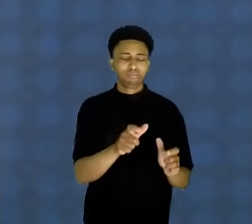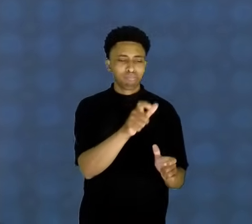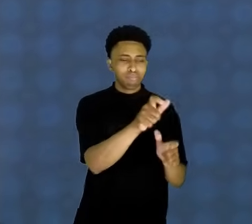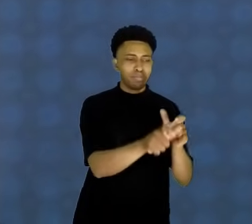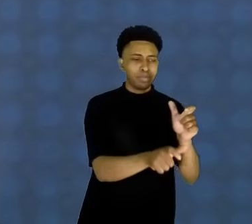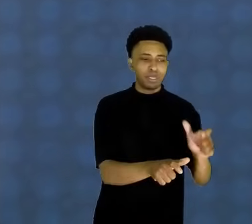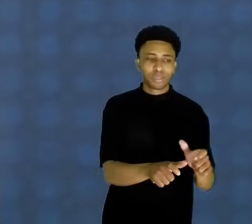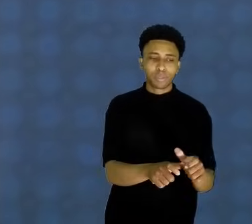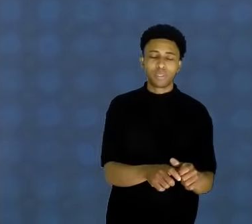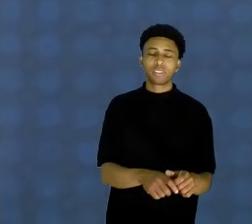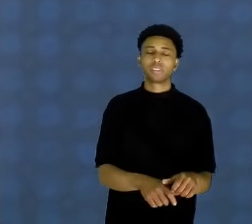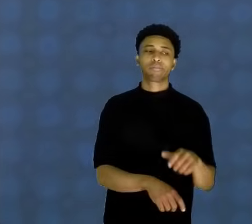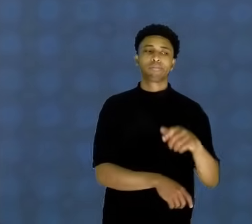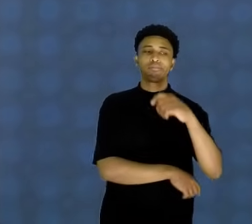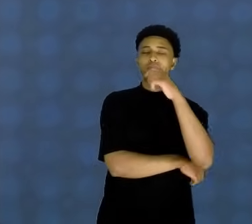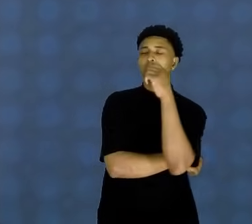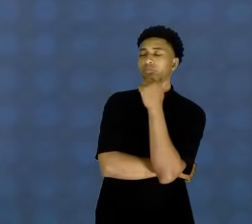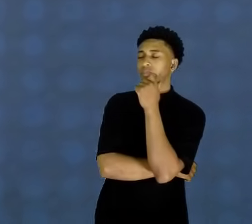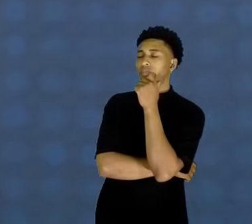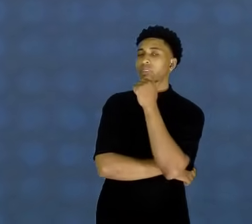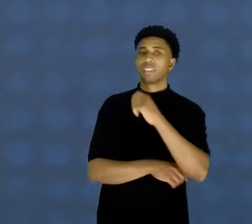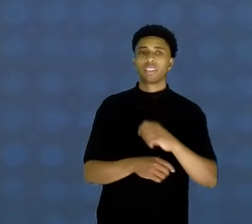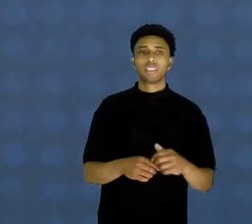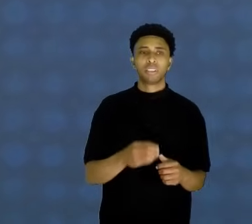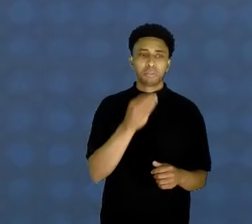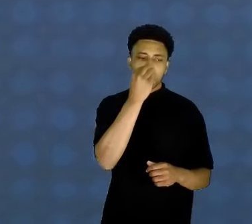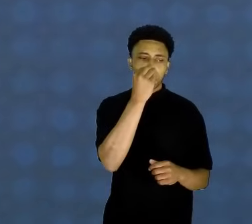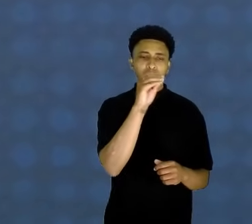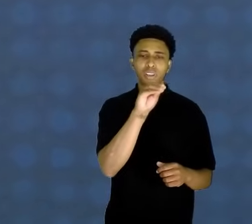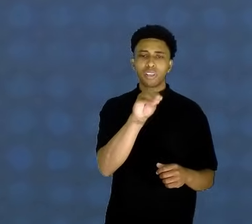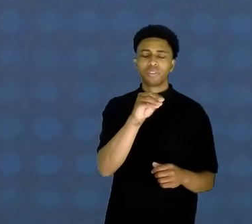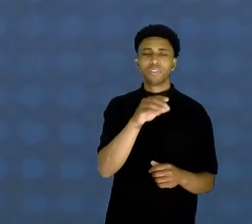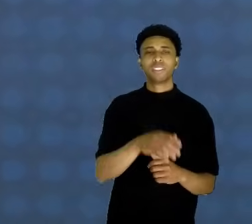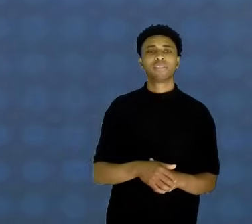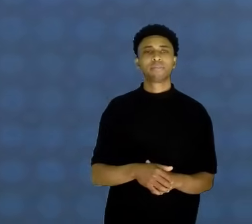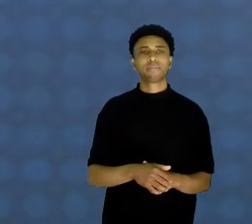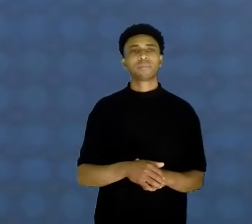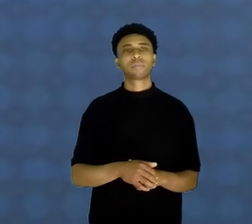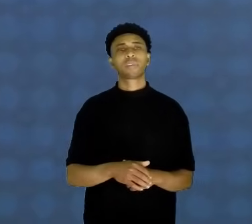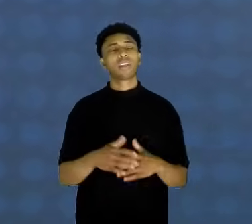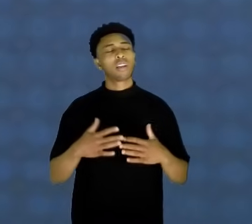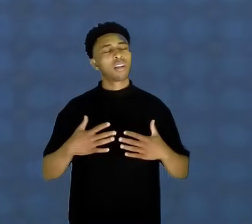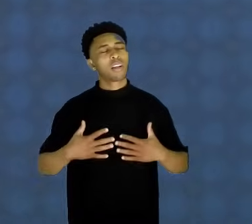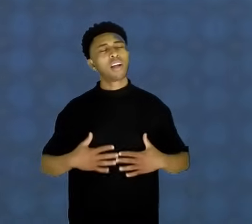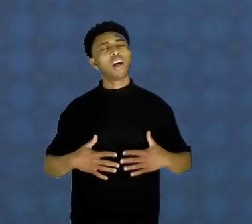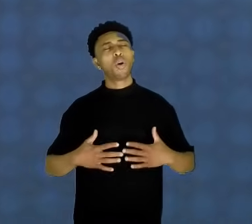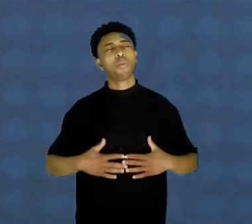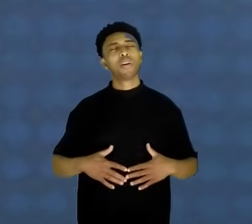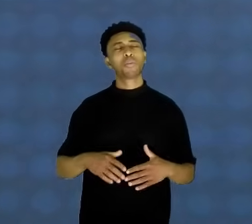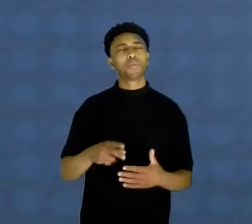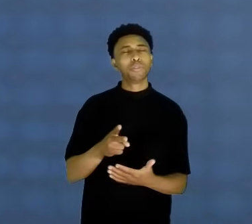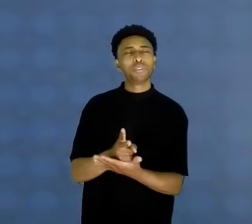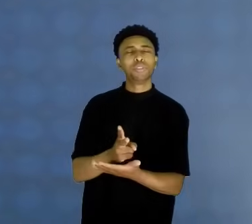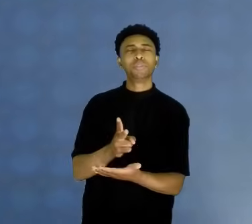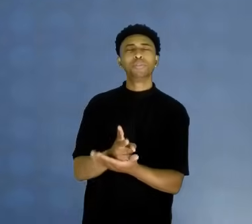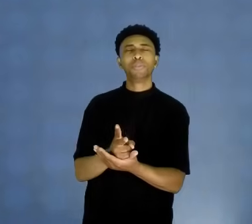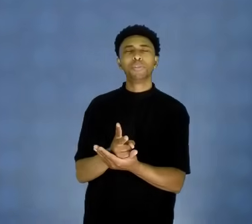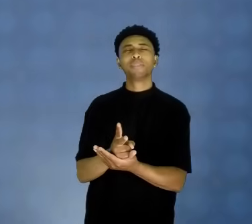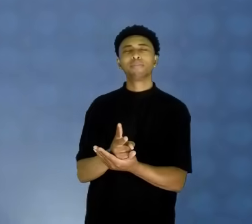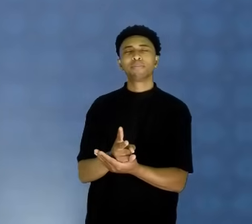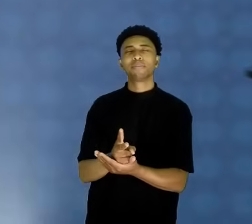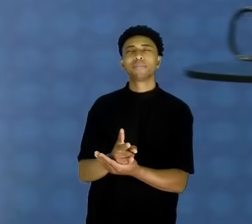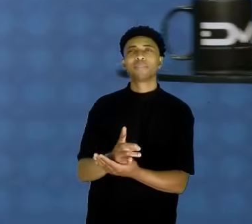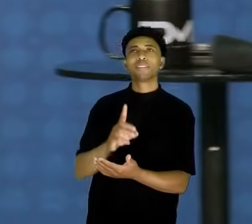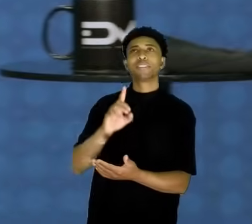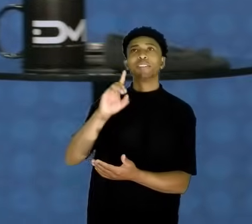você, um monte de gente tentando te expulsar, deixando sua vida desconfortável. Como